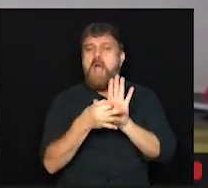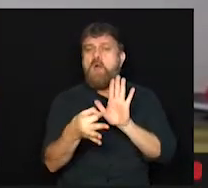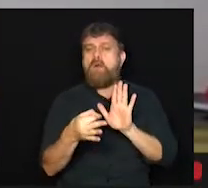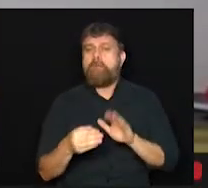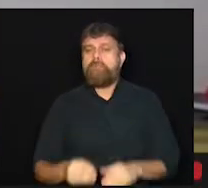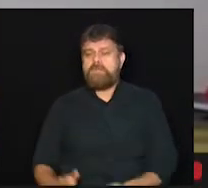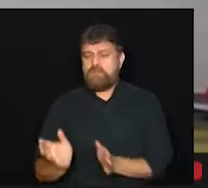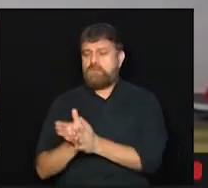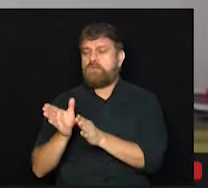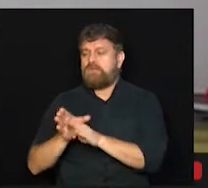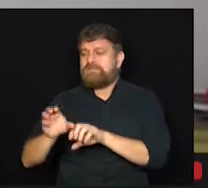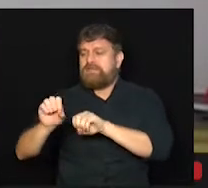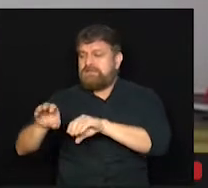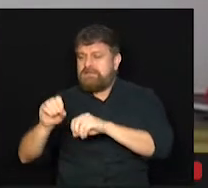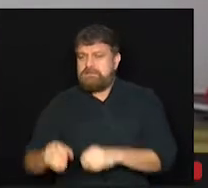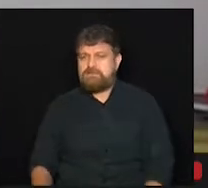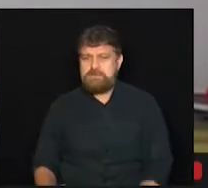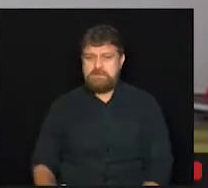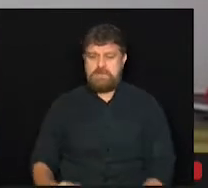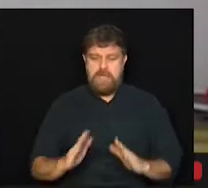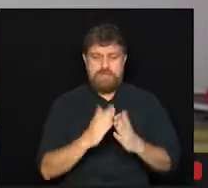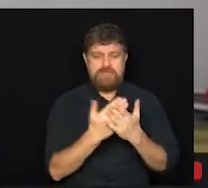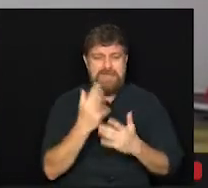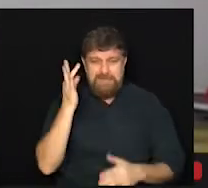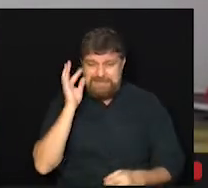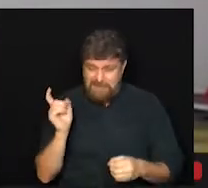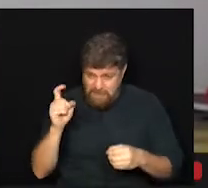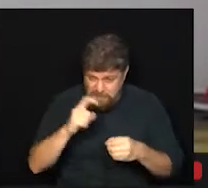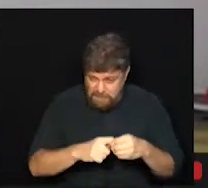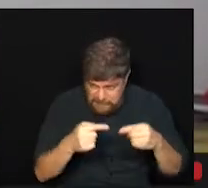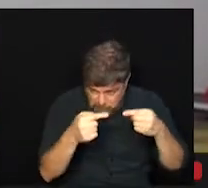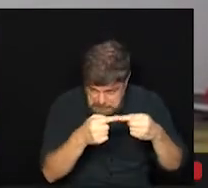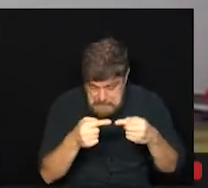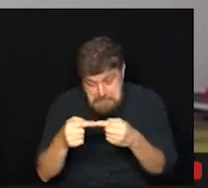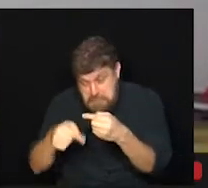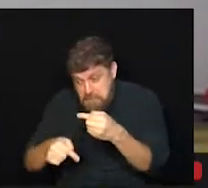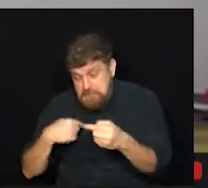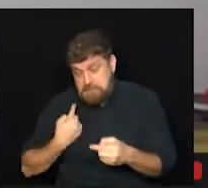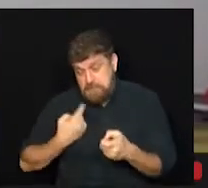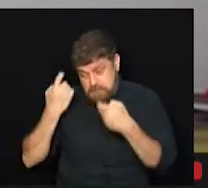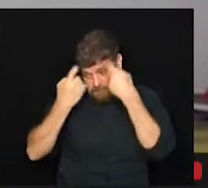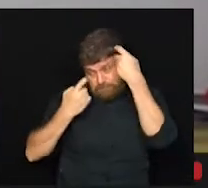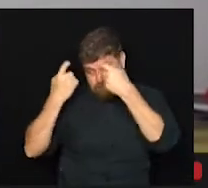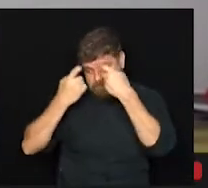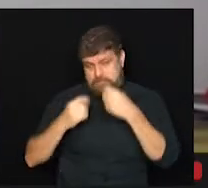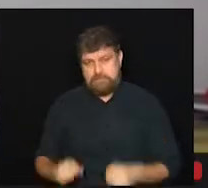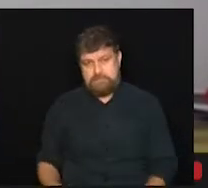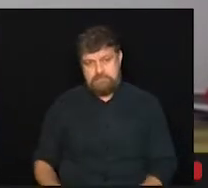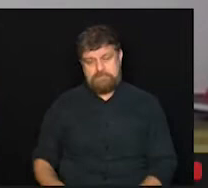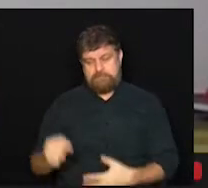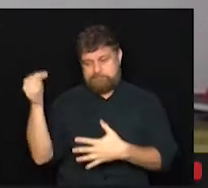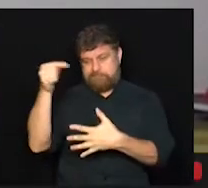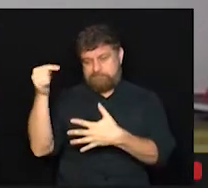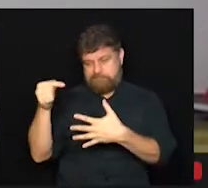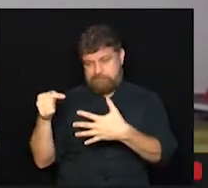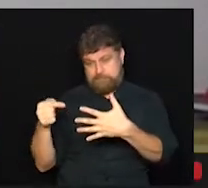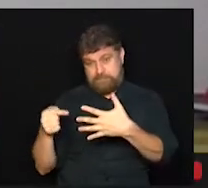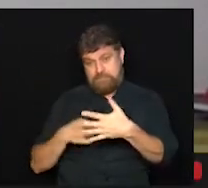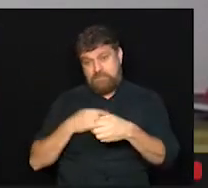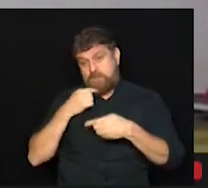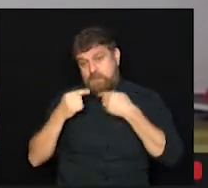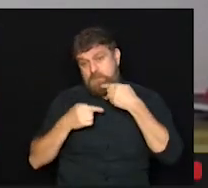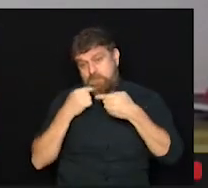aulas, né? É a favor ou não? Porque nós temos uma preocupação muito grande com relação a isso. São essas as considerações, vereador, muito obrigado.